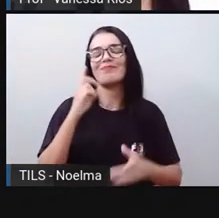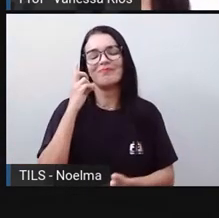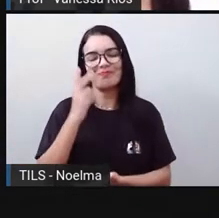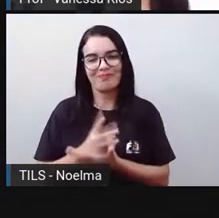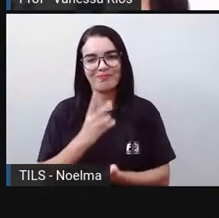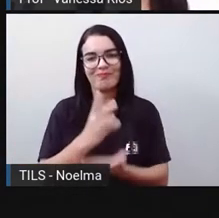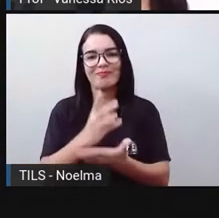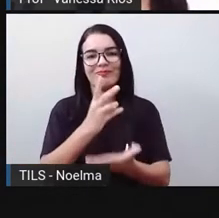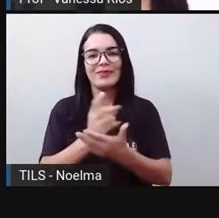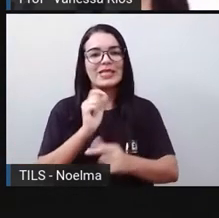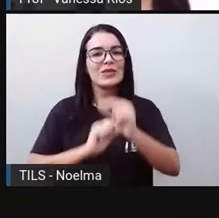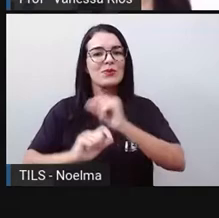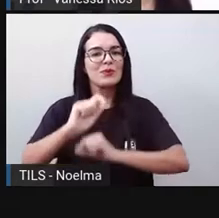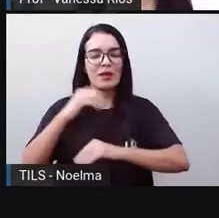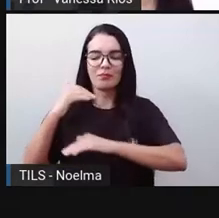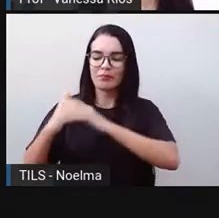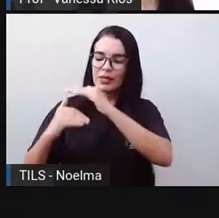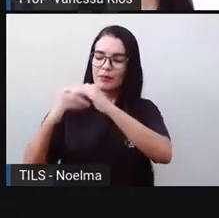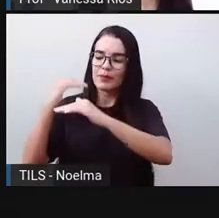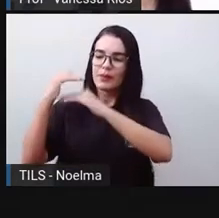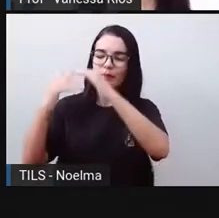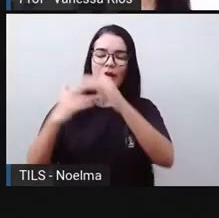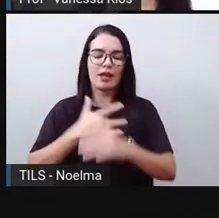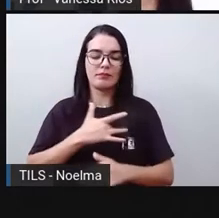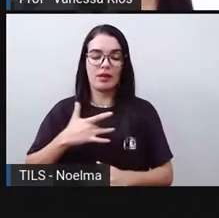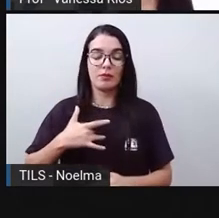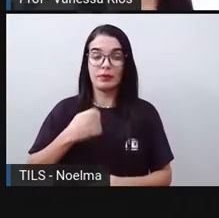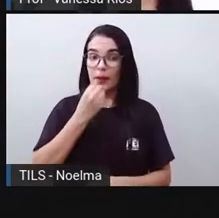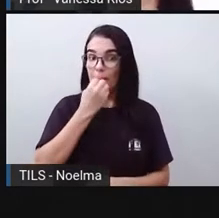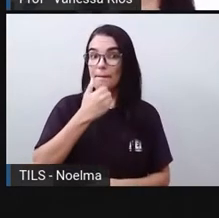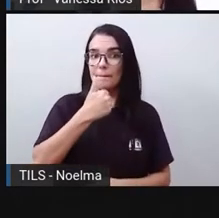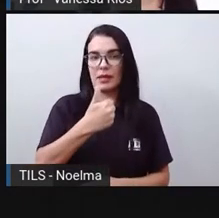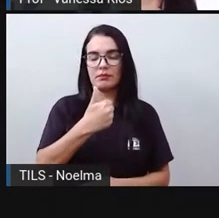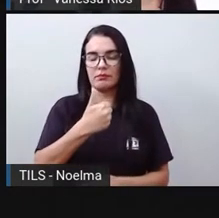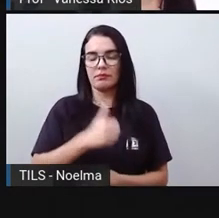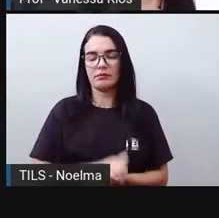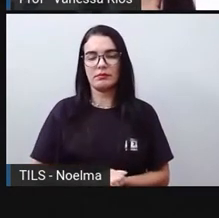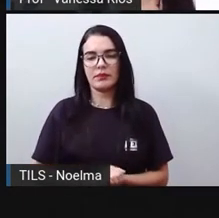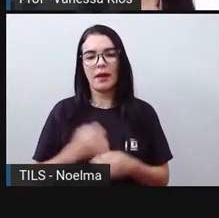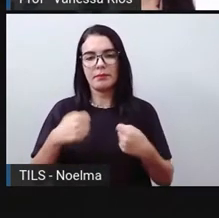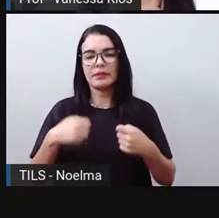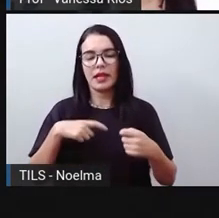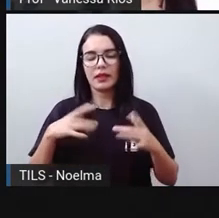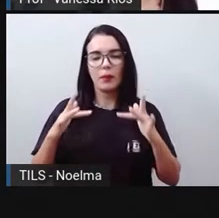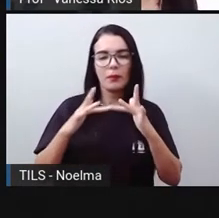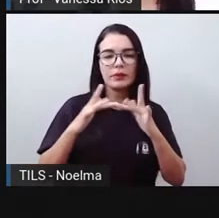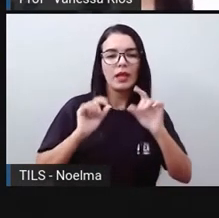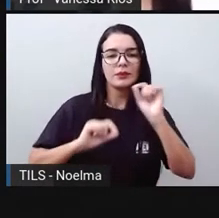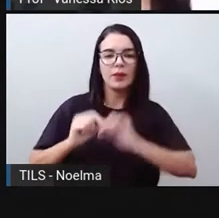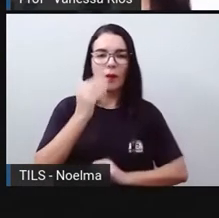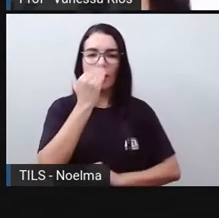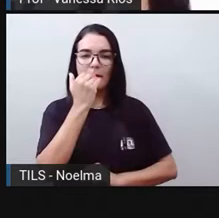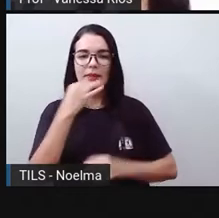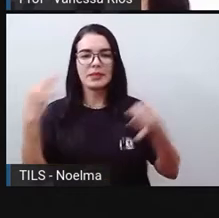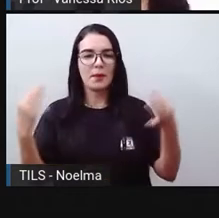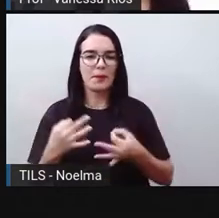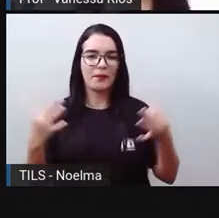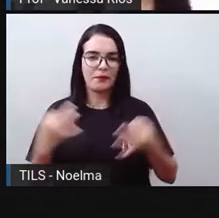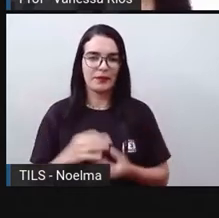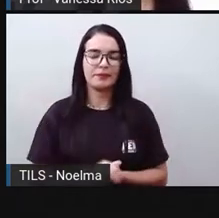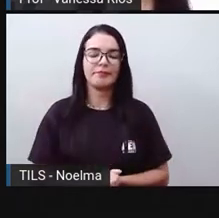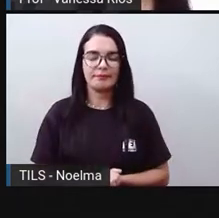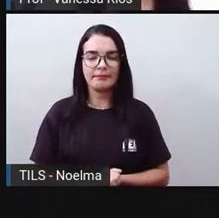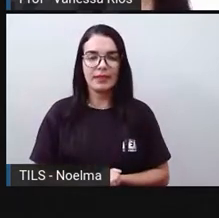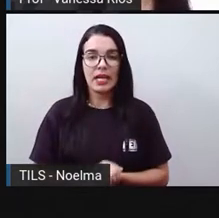nossa questão de desenvolver a nossa saúde de forma plena. Então, a gente não precisa só não estar doente, né,